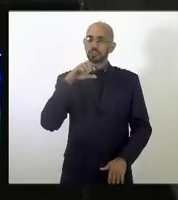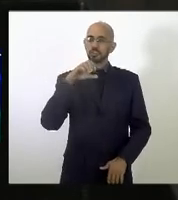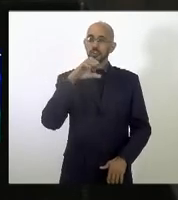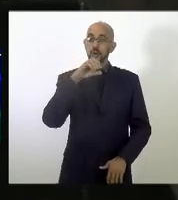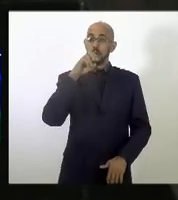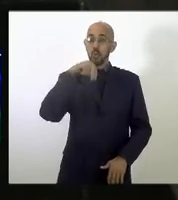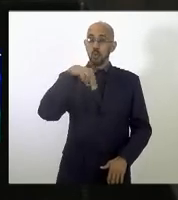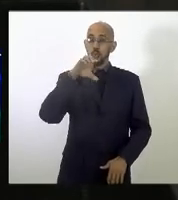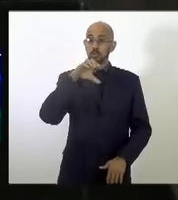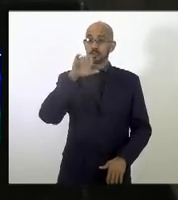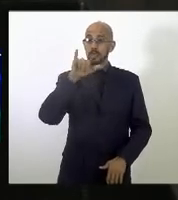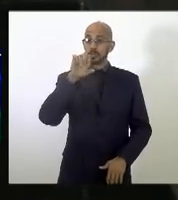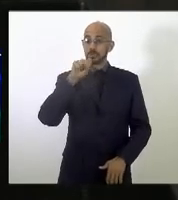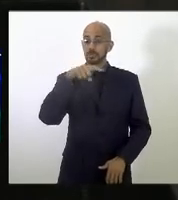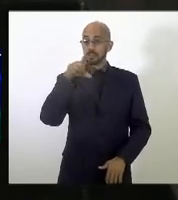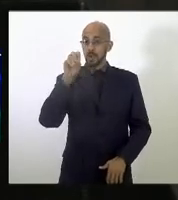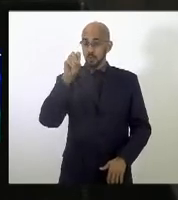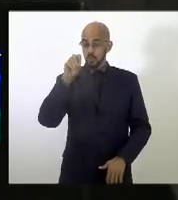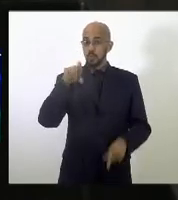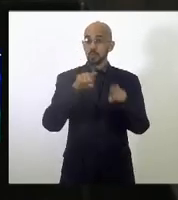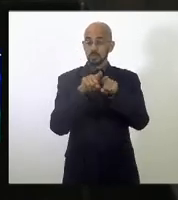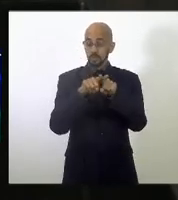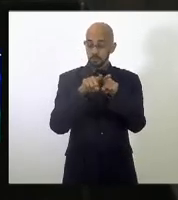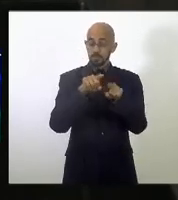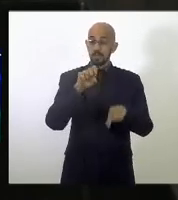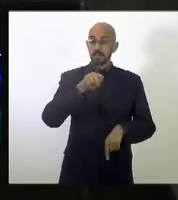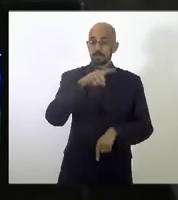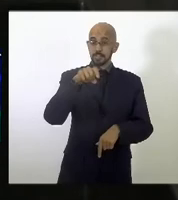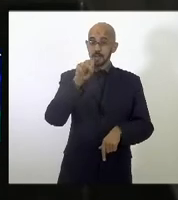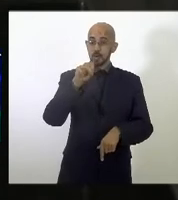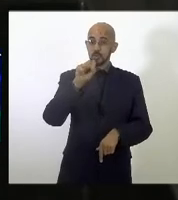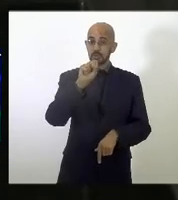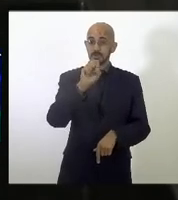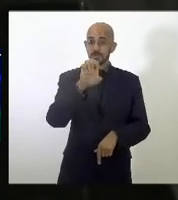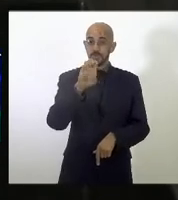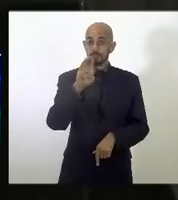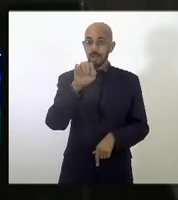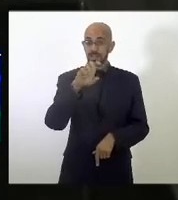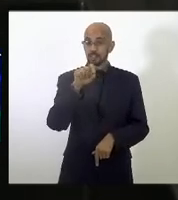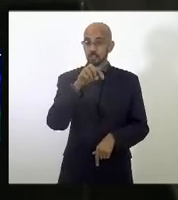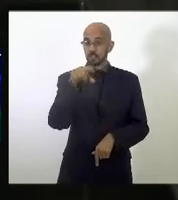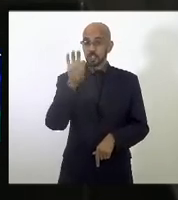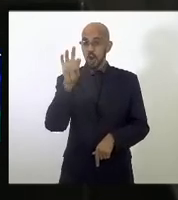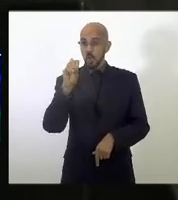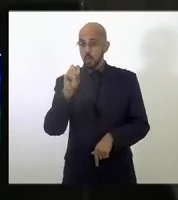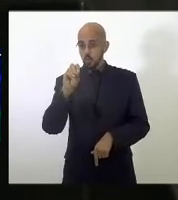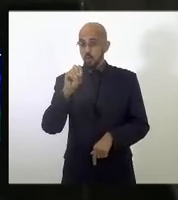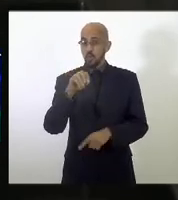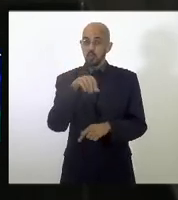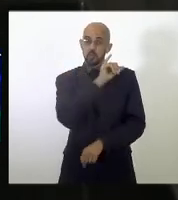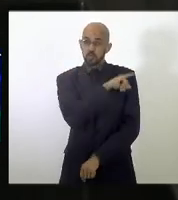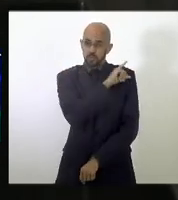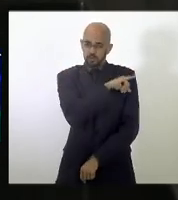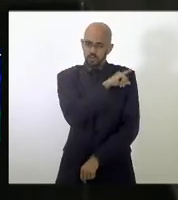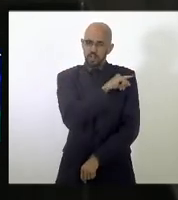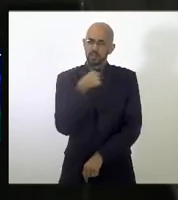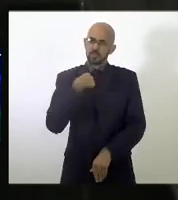e São Sebastião do Rio de Janeiro, que eu tive o prazer de frequentar quando